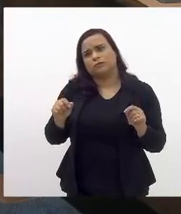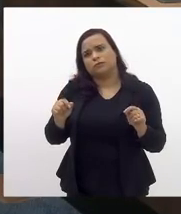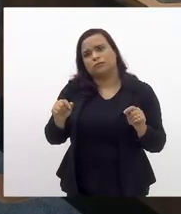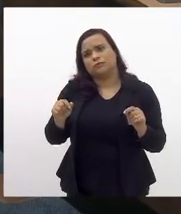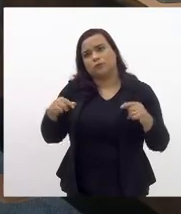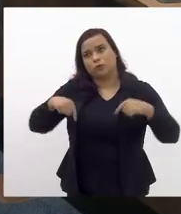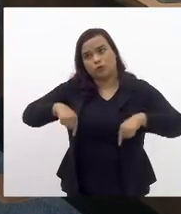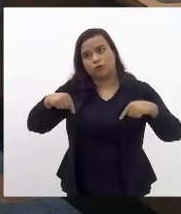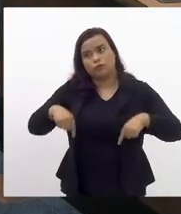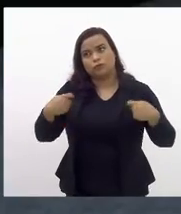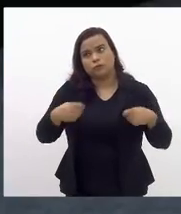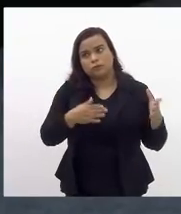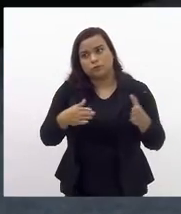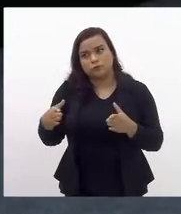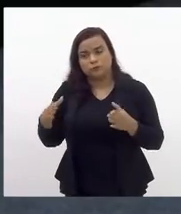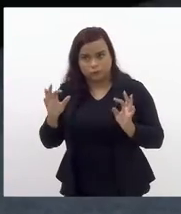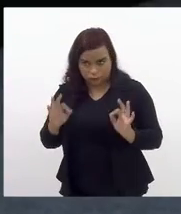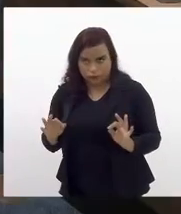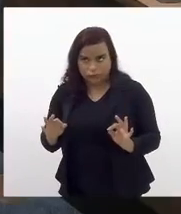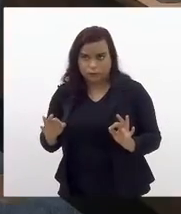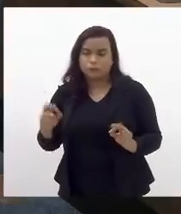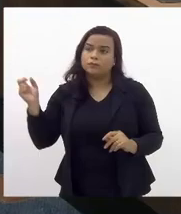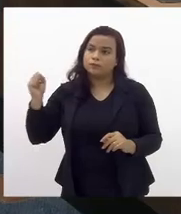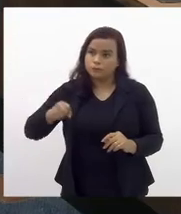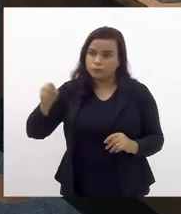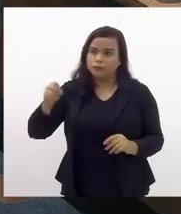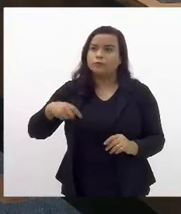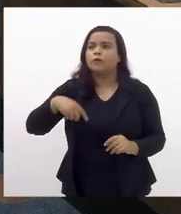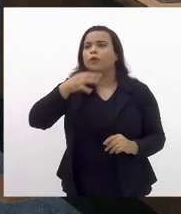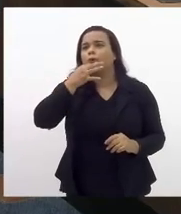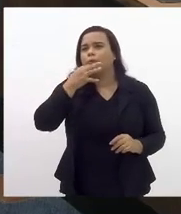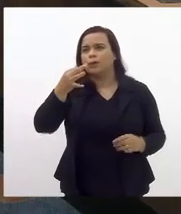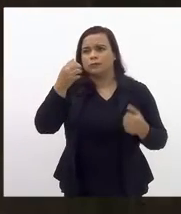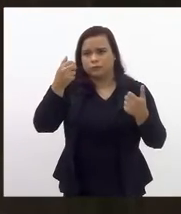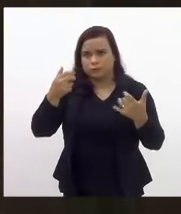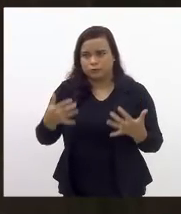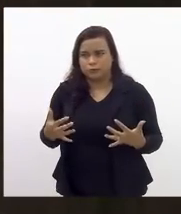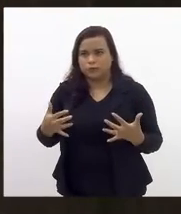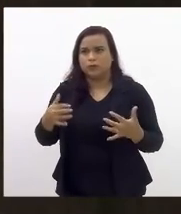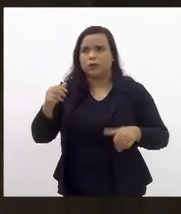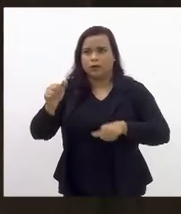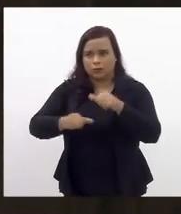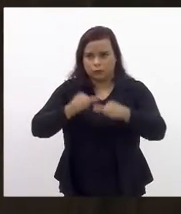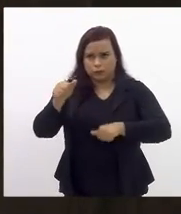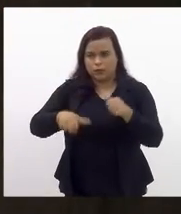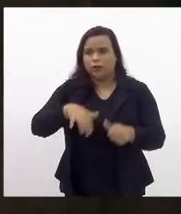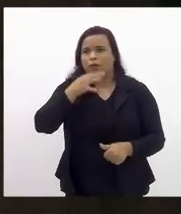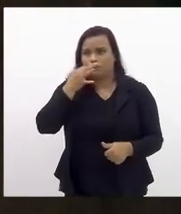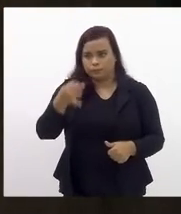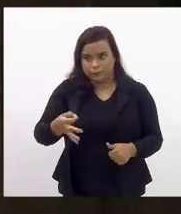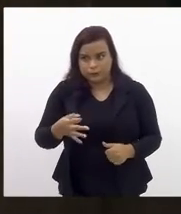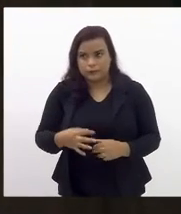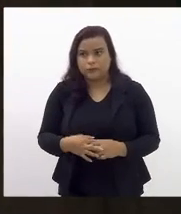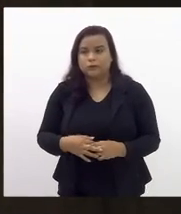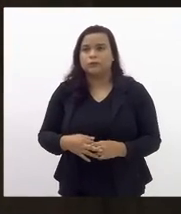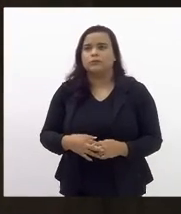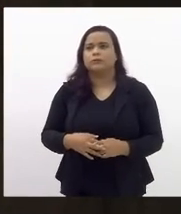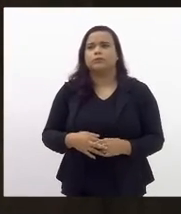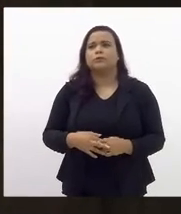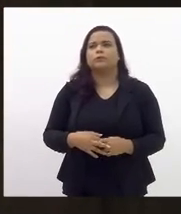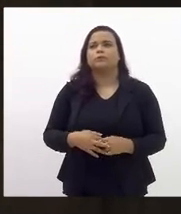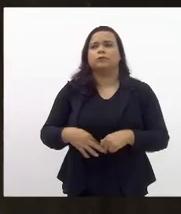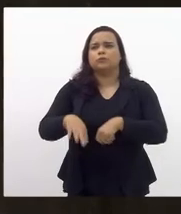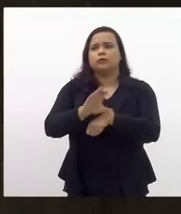ser hoje. Sim, senhor. Então eu vou dar o parecer, senhora presidente, alterar o parecer pela